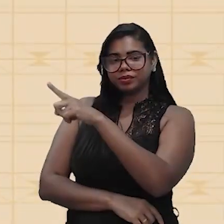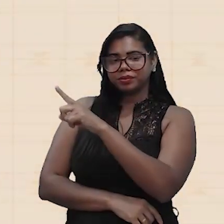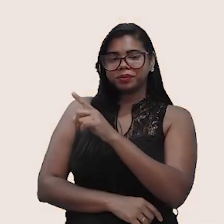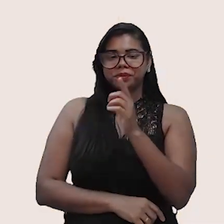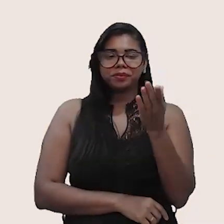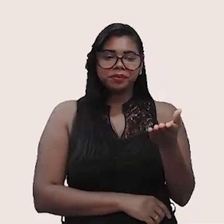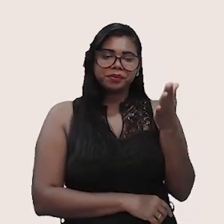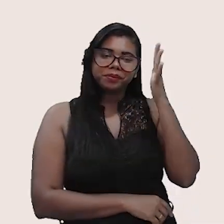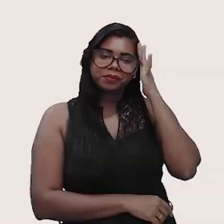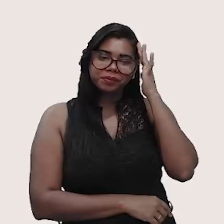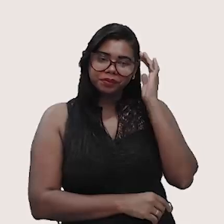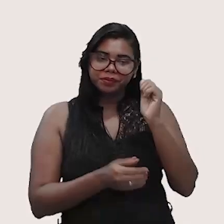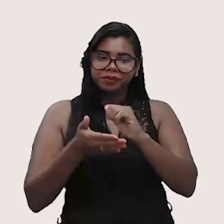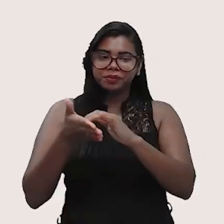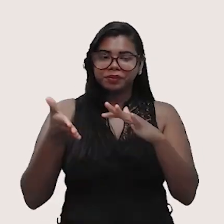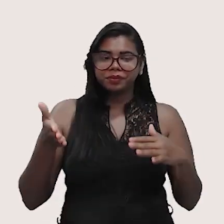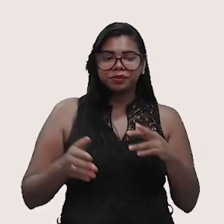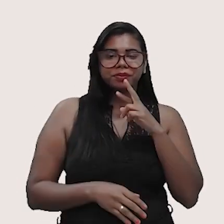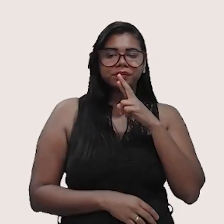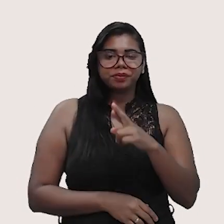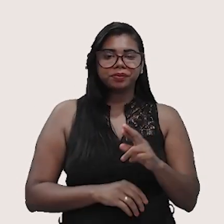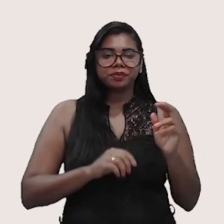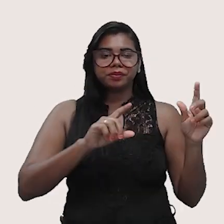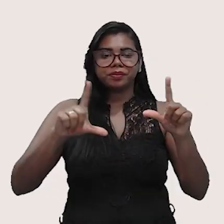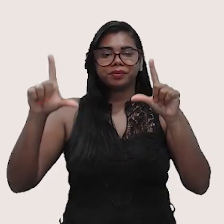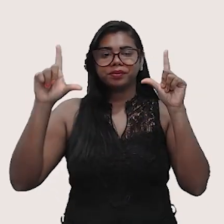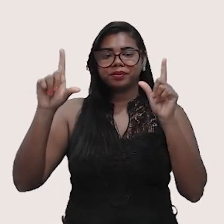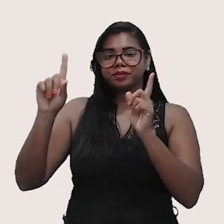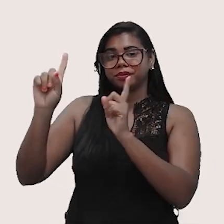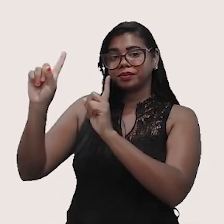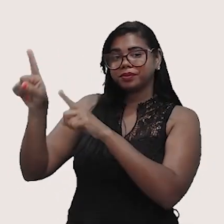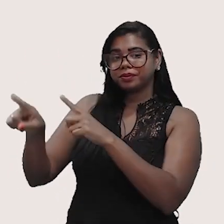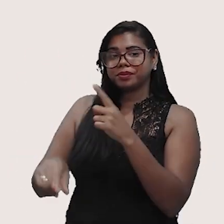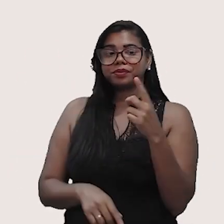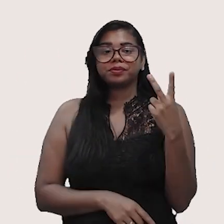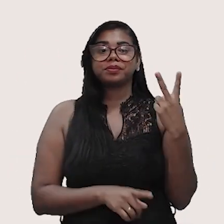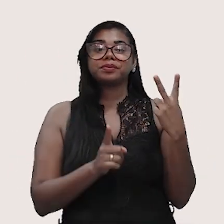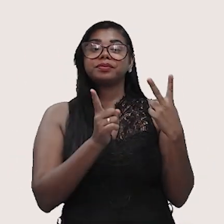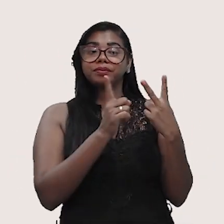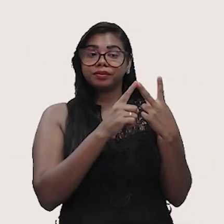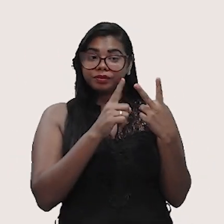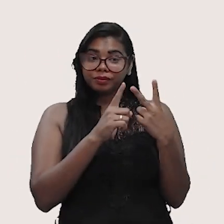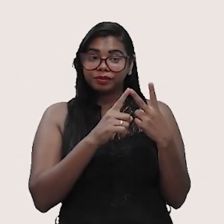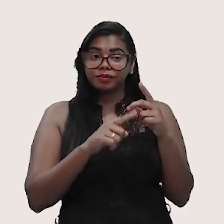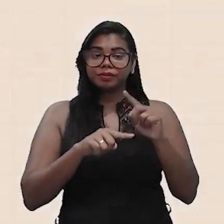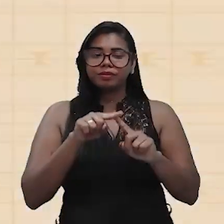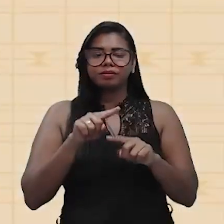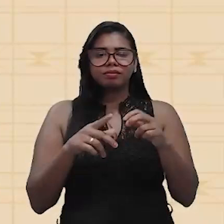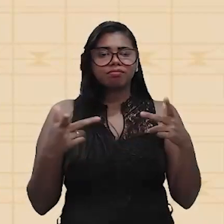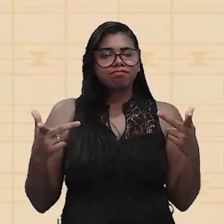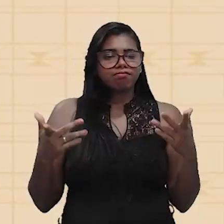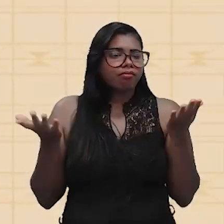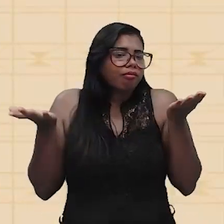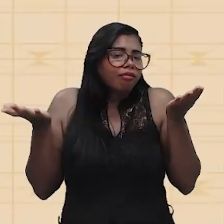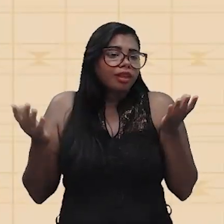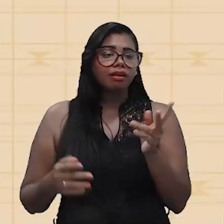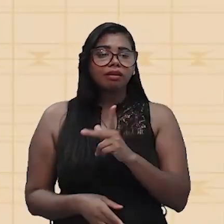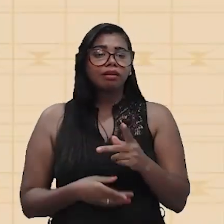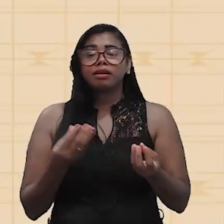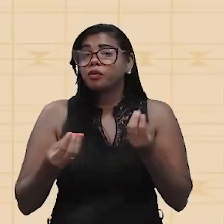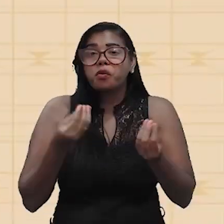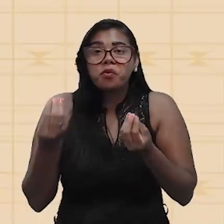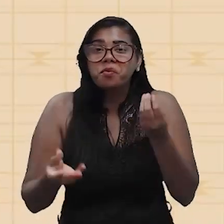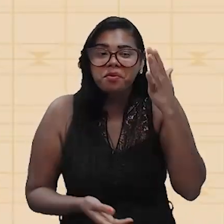lá. Veja que nessa imagem você tem aí dois equipamentos. Aí você diz, Paulinho, peraí, como é que eu vou saber o que é gerador, o